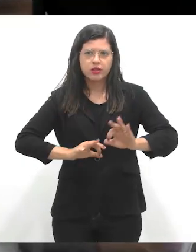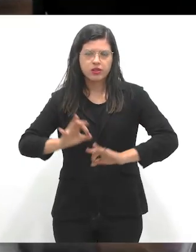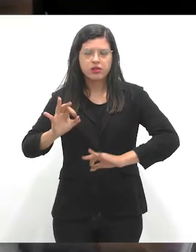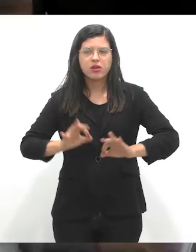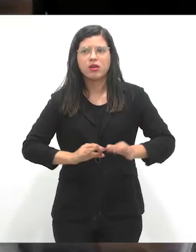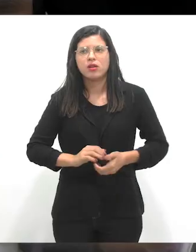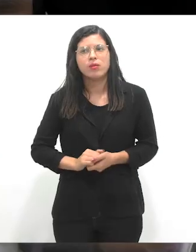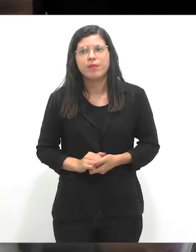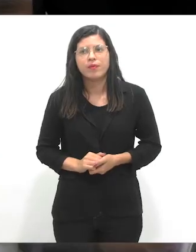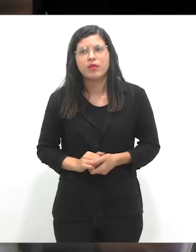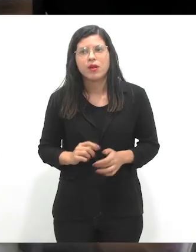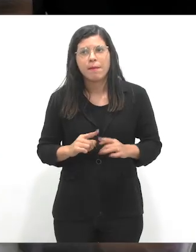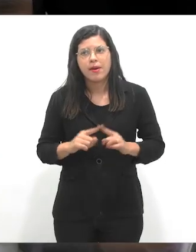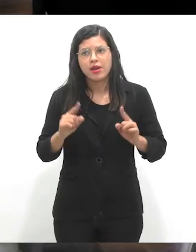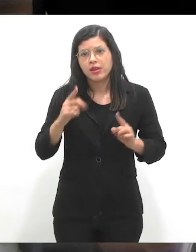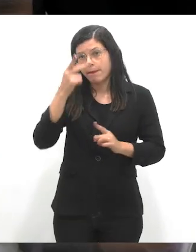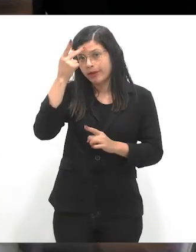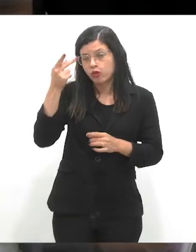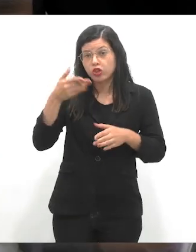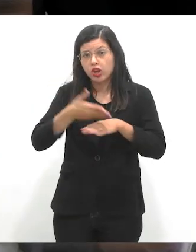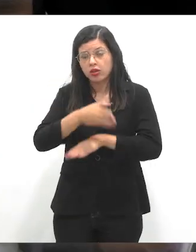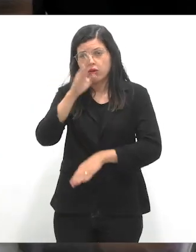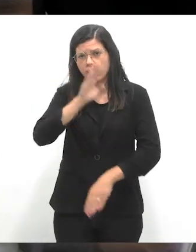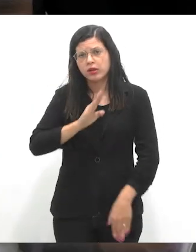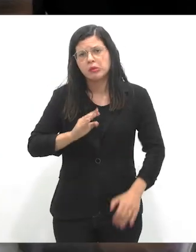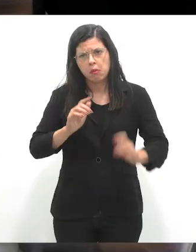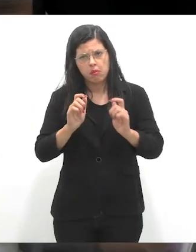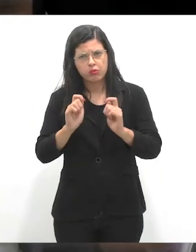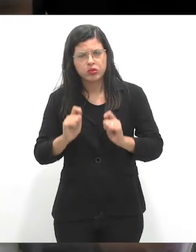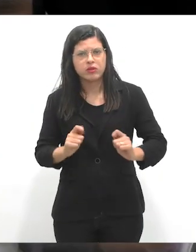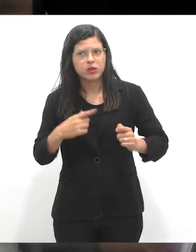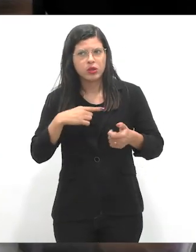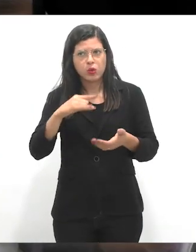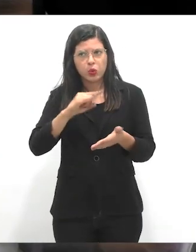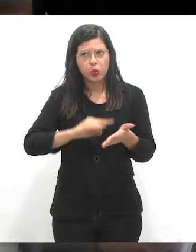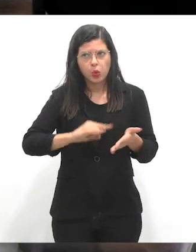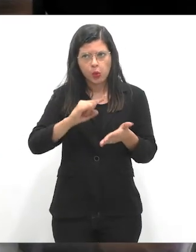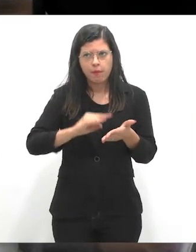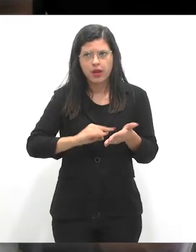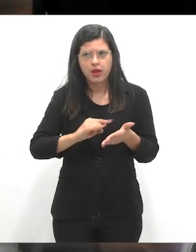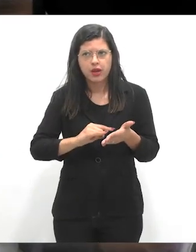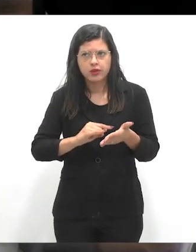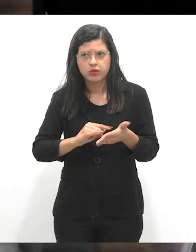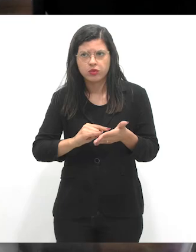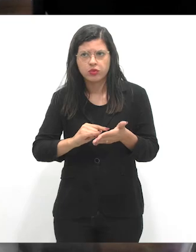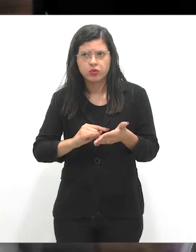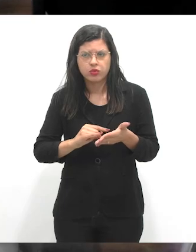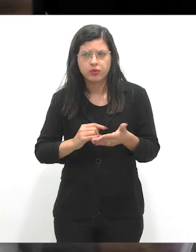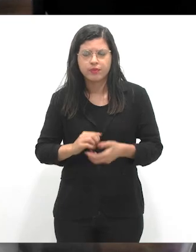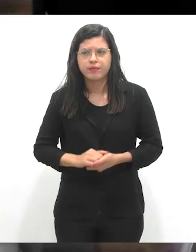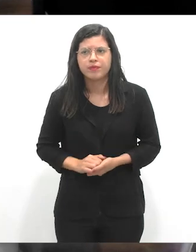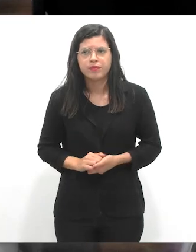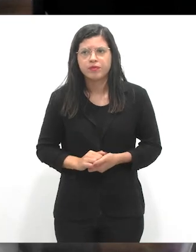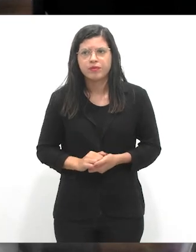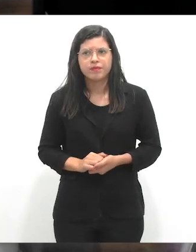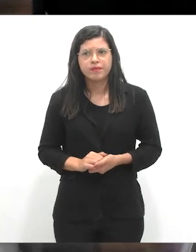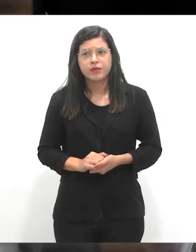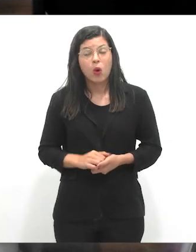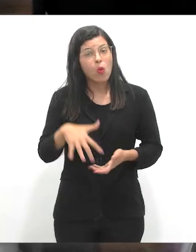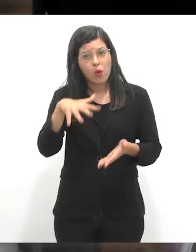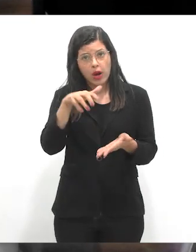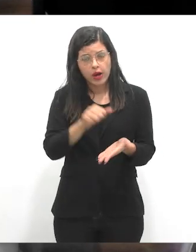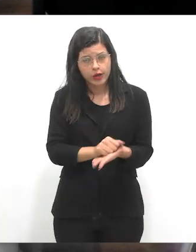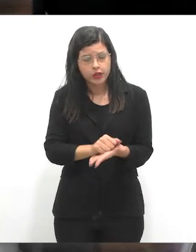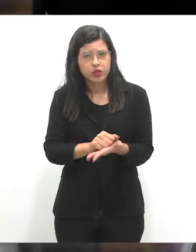acho também para fazer a mesma questão das instituições. Mas uma vez que a pessoa esteja aqui, ela pode ter um documento, uma